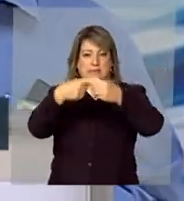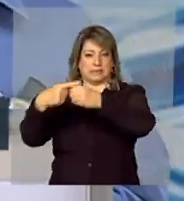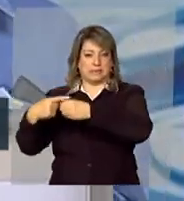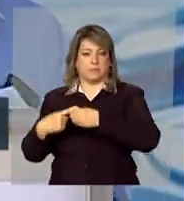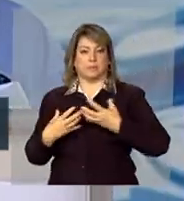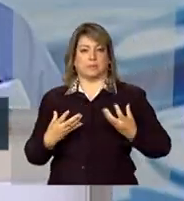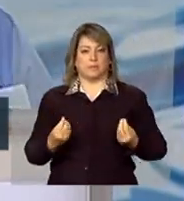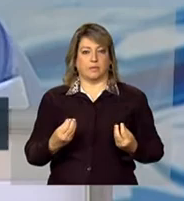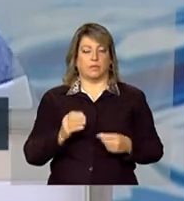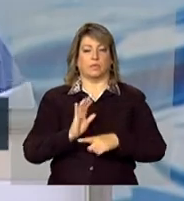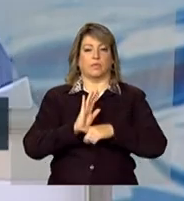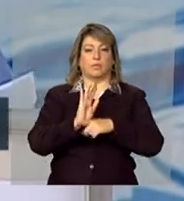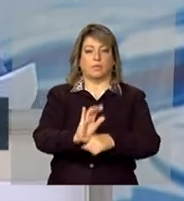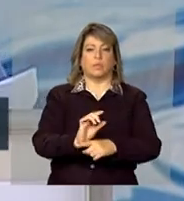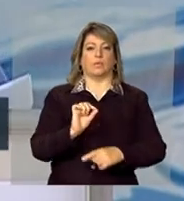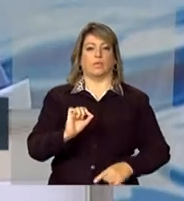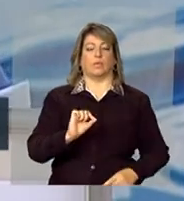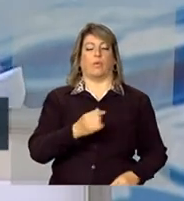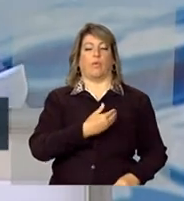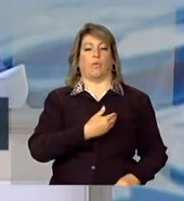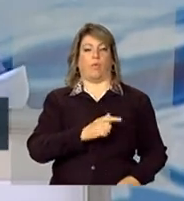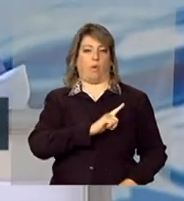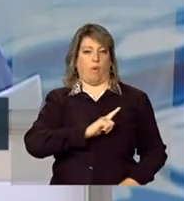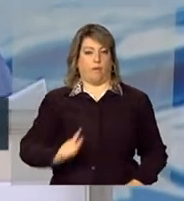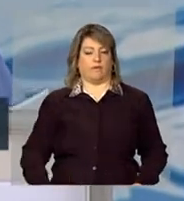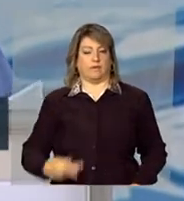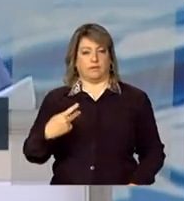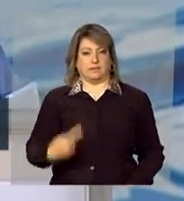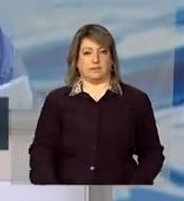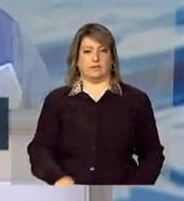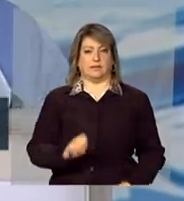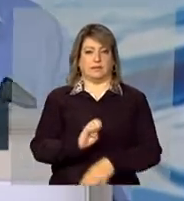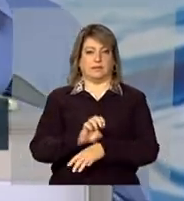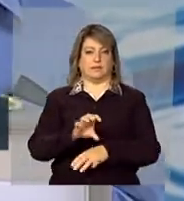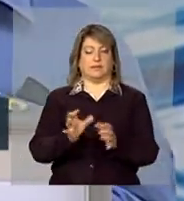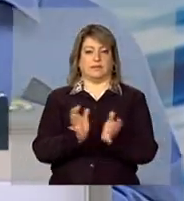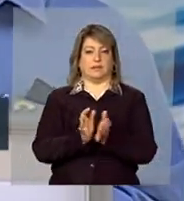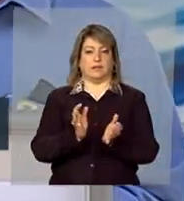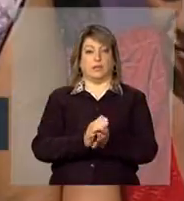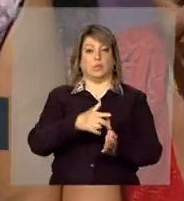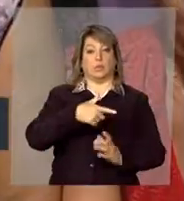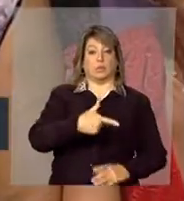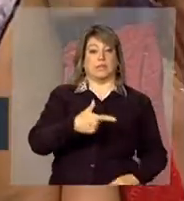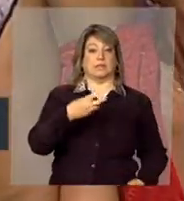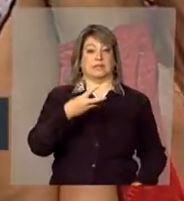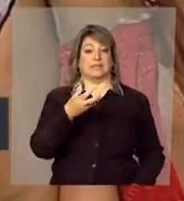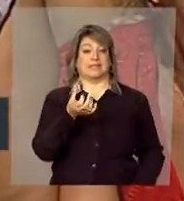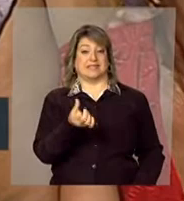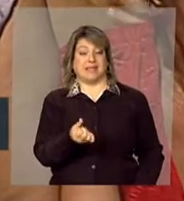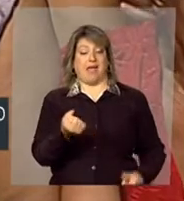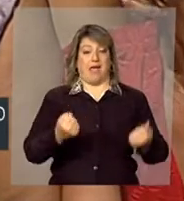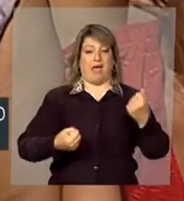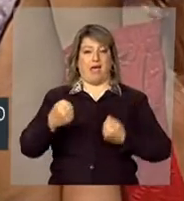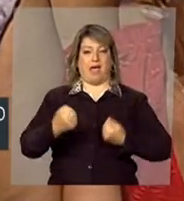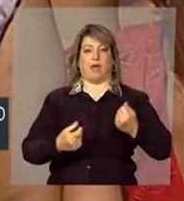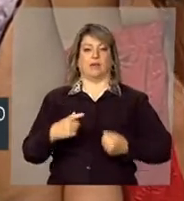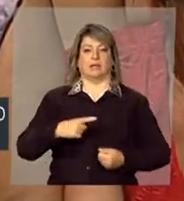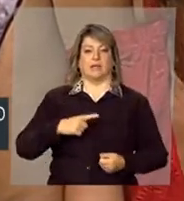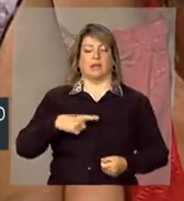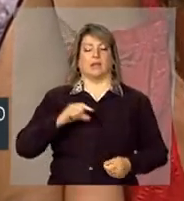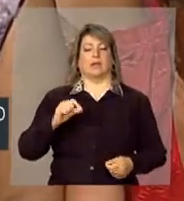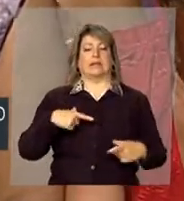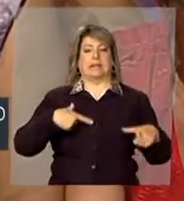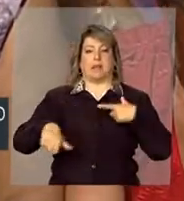do estado, que tem uma frota de 236 carros, que trabalha em outros